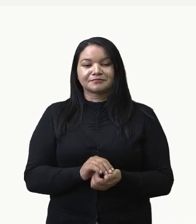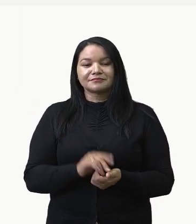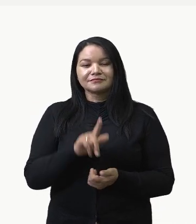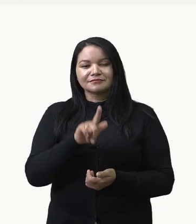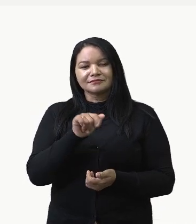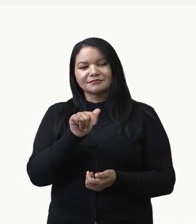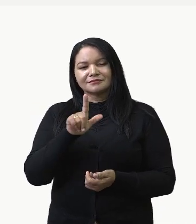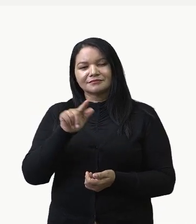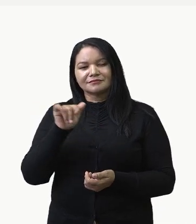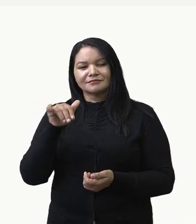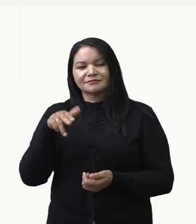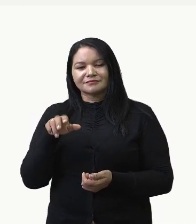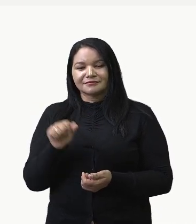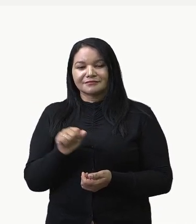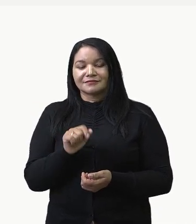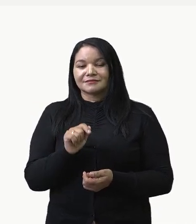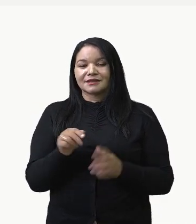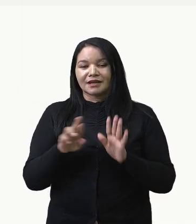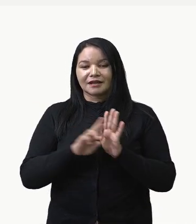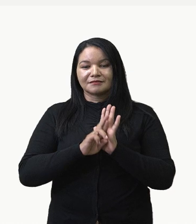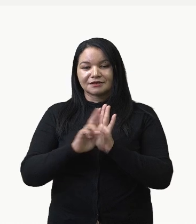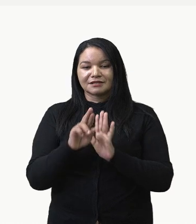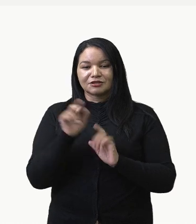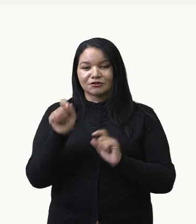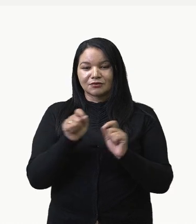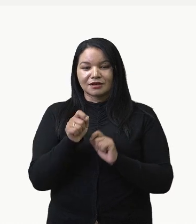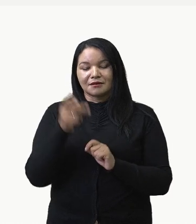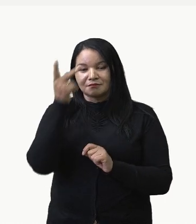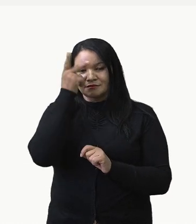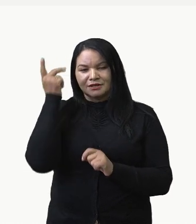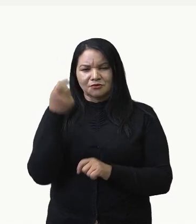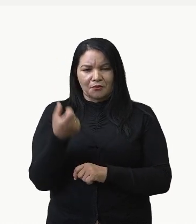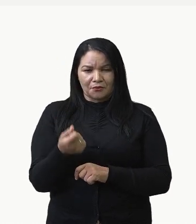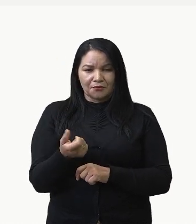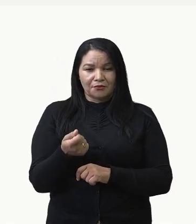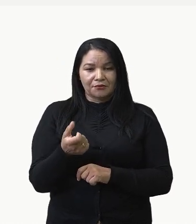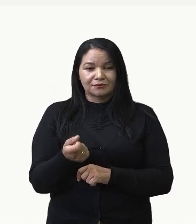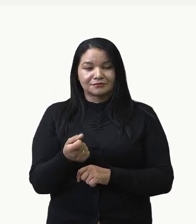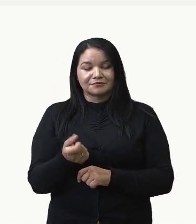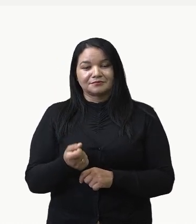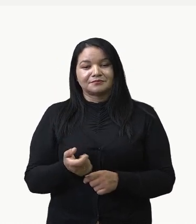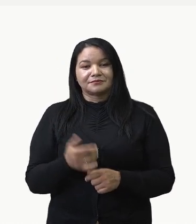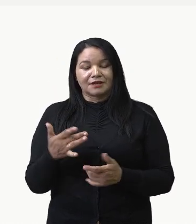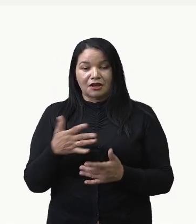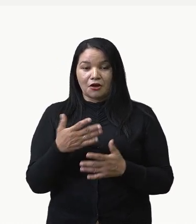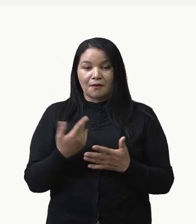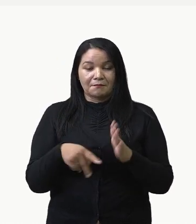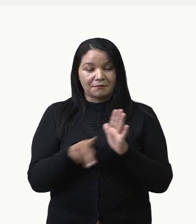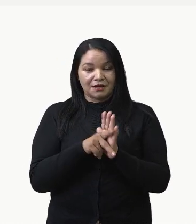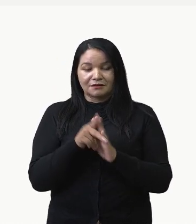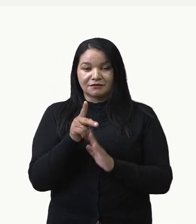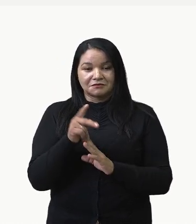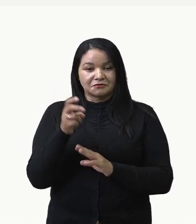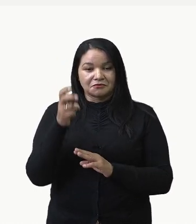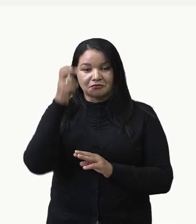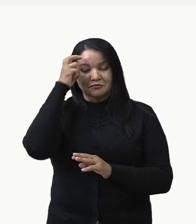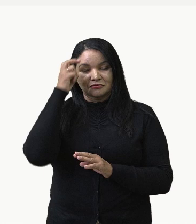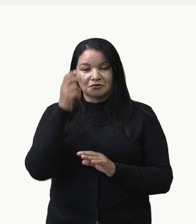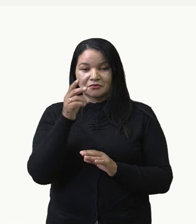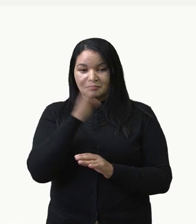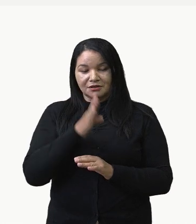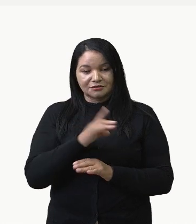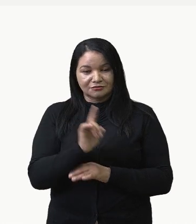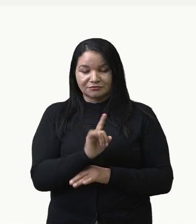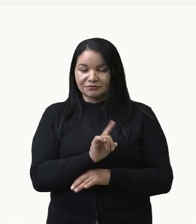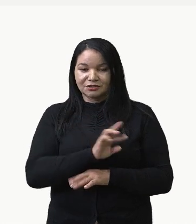cobardia Opa Persona cobarde não isso aqui dentro da nossa cultura aqui no Brasil não tem né A galinha